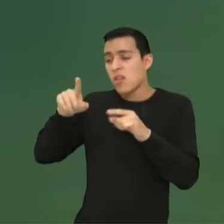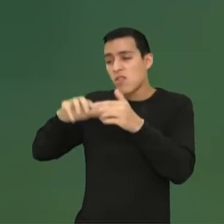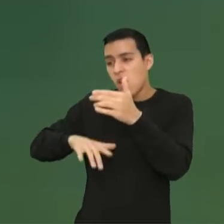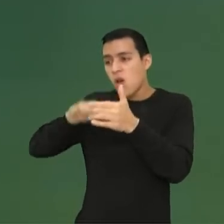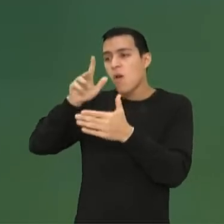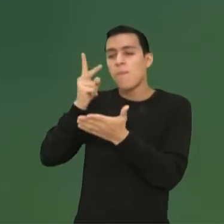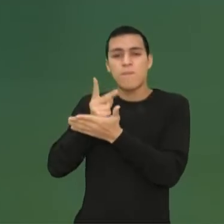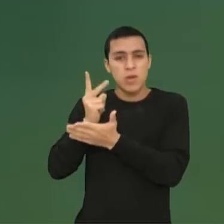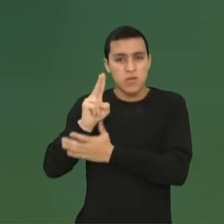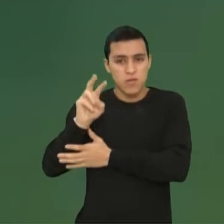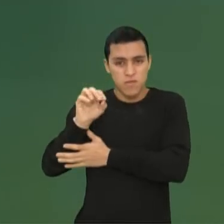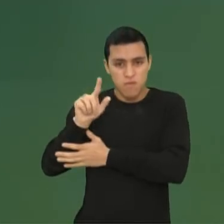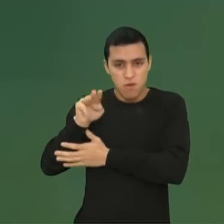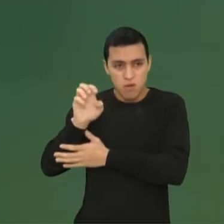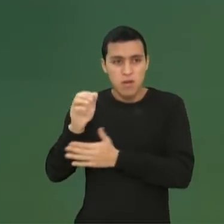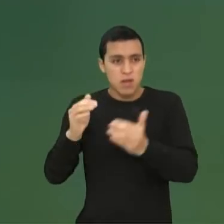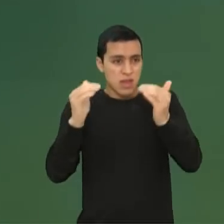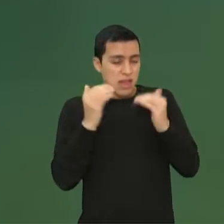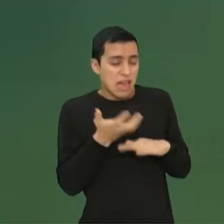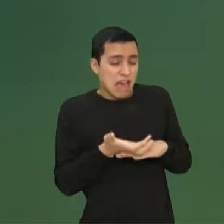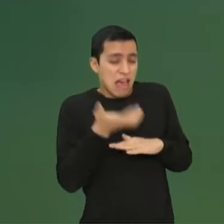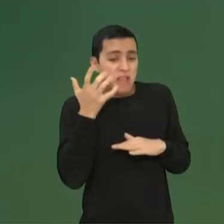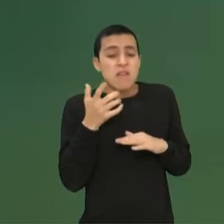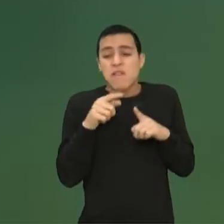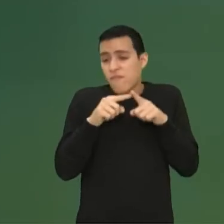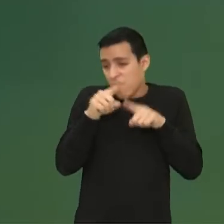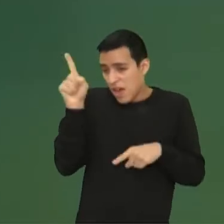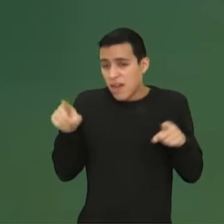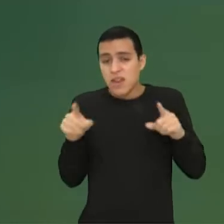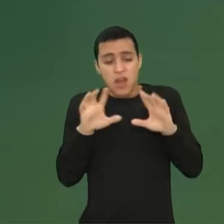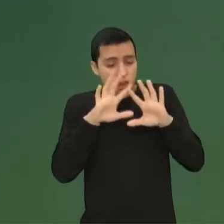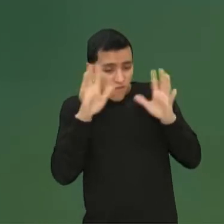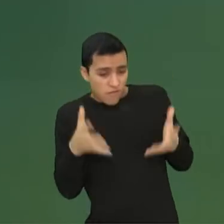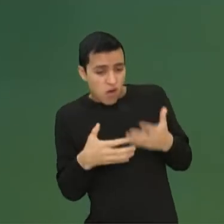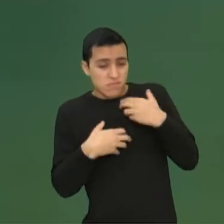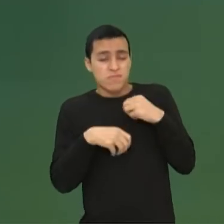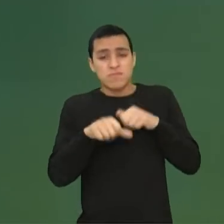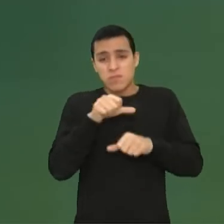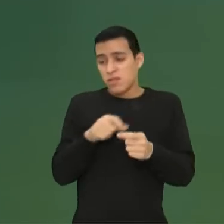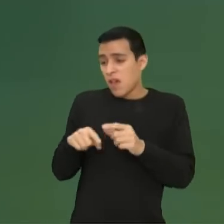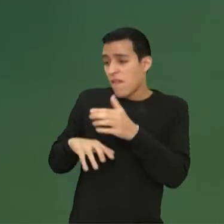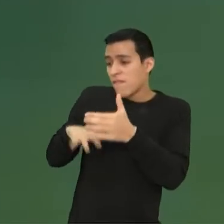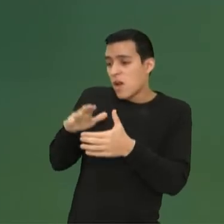volume é o mesmo. No estado gasoso, tanto a forma quanto o